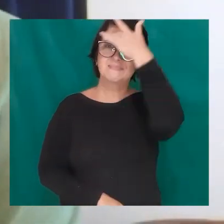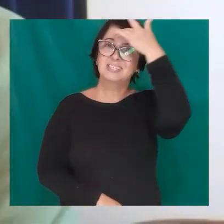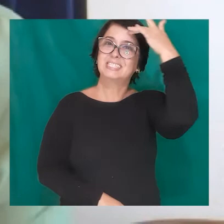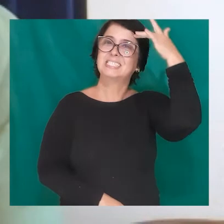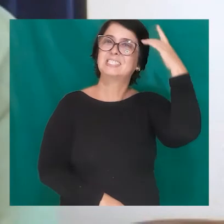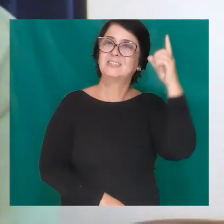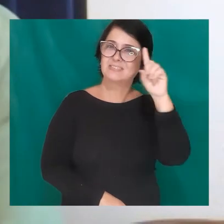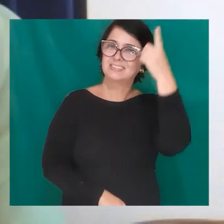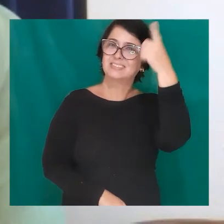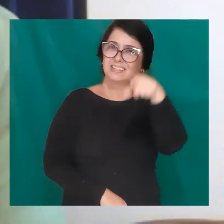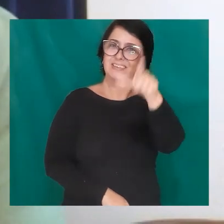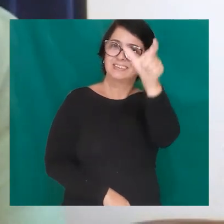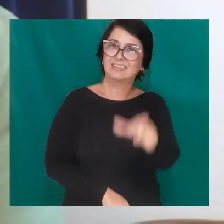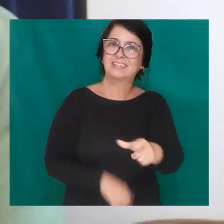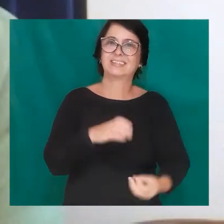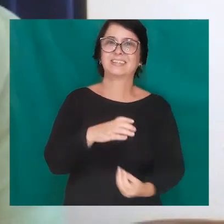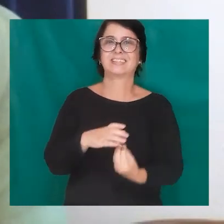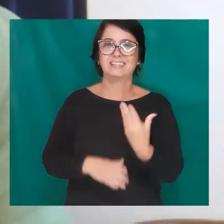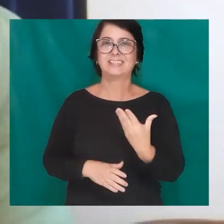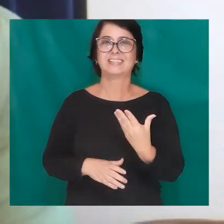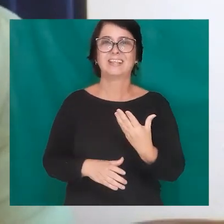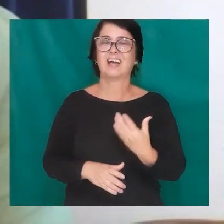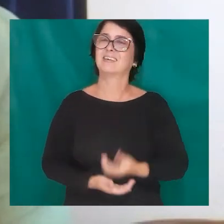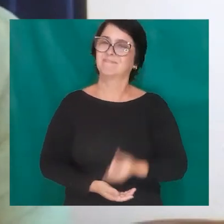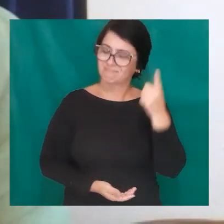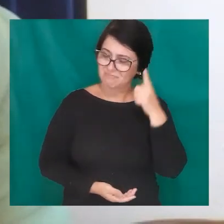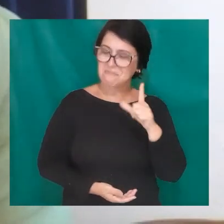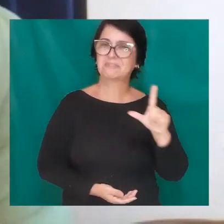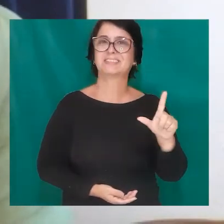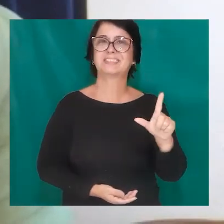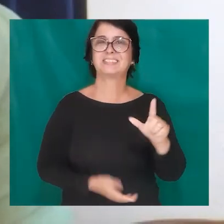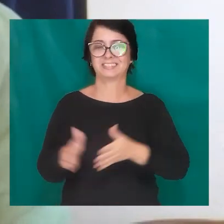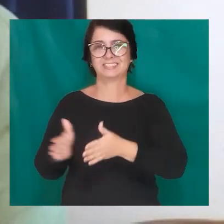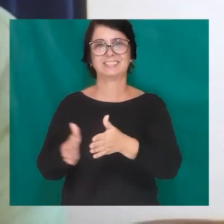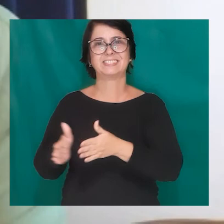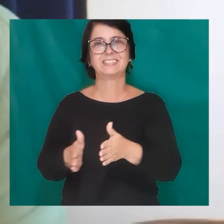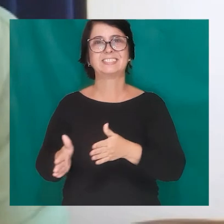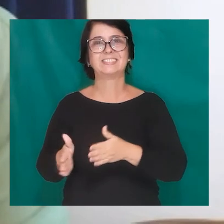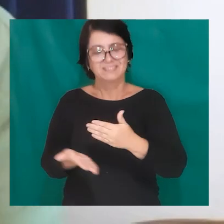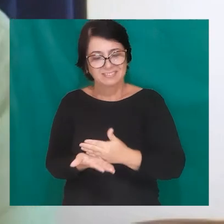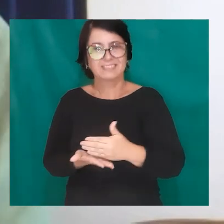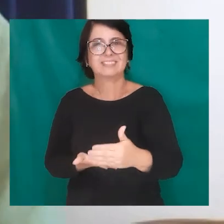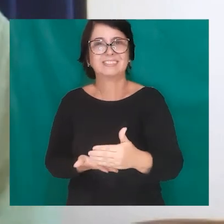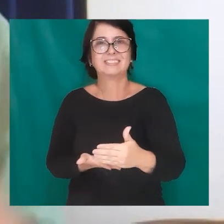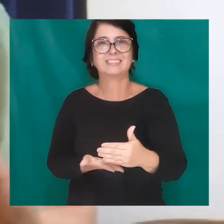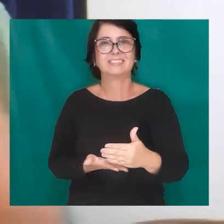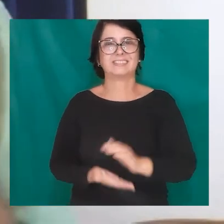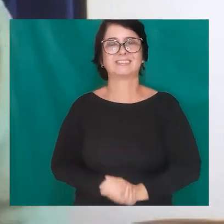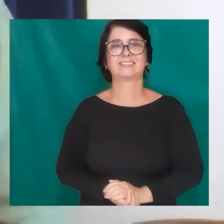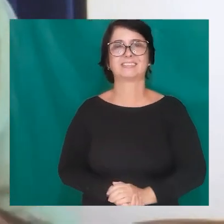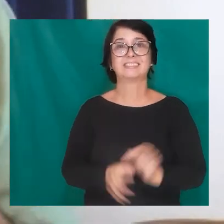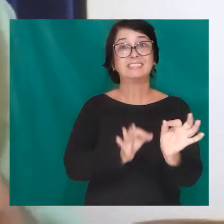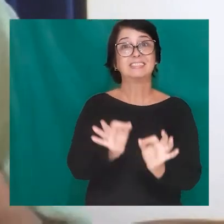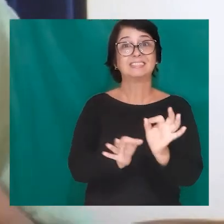você, Renato e Antônio, para conseguirem ter esse tipo de iniciativa, né? Gerenciar não só